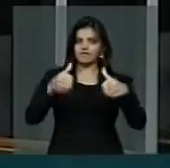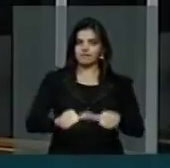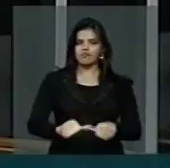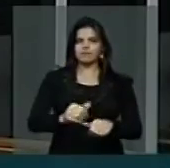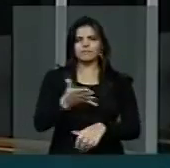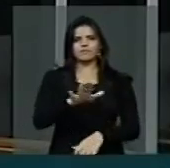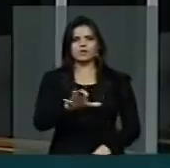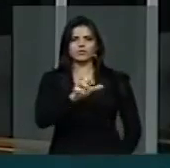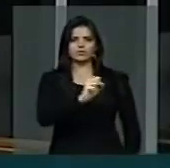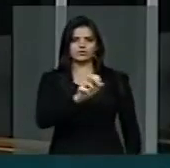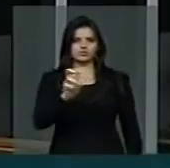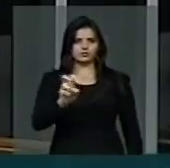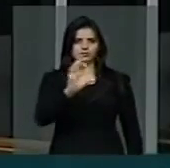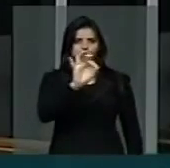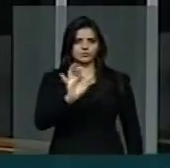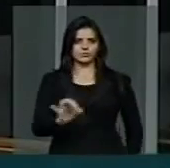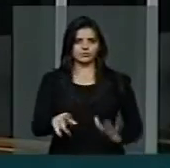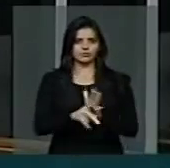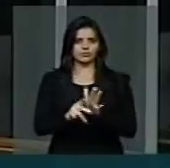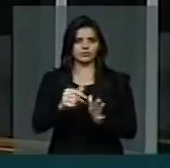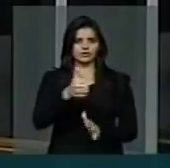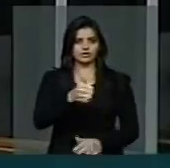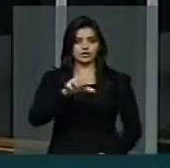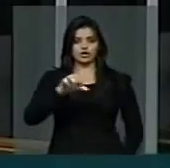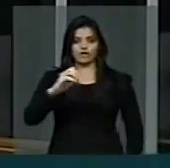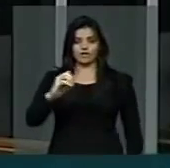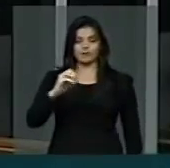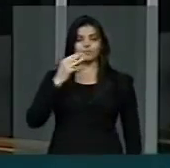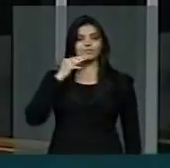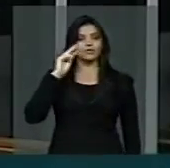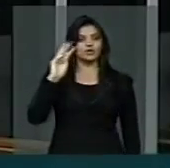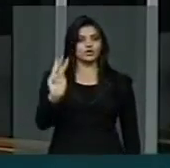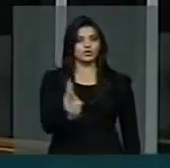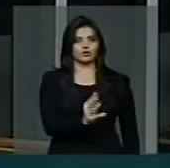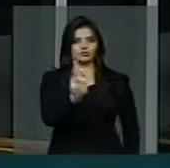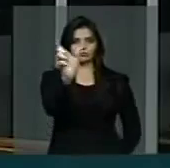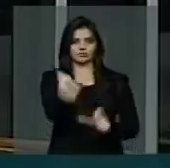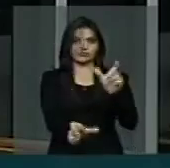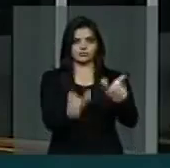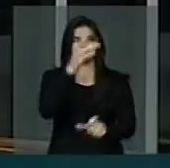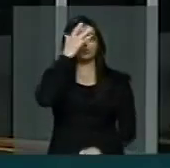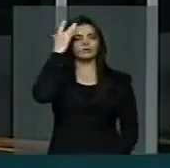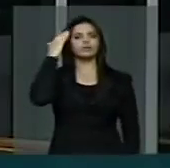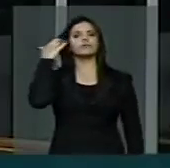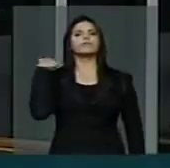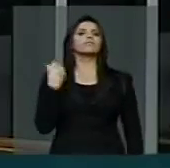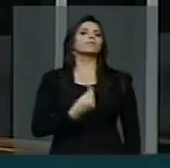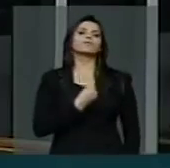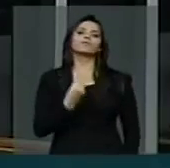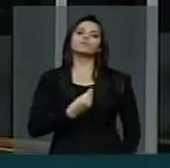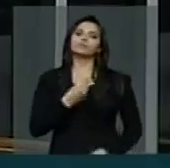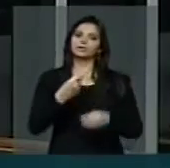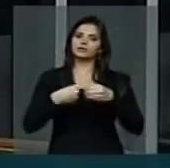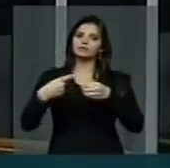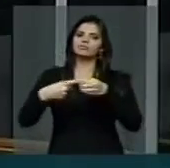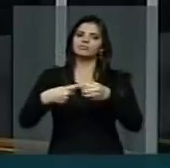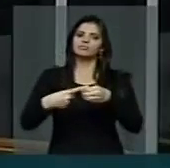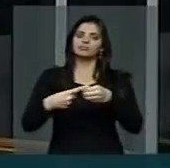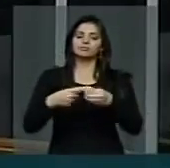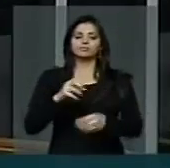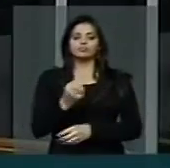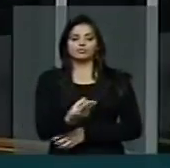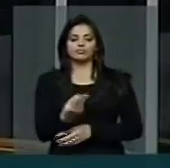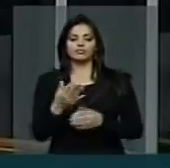quase 85% dos 190 milhões de brasileiros vivem nessas cidades, ou vivem